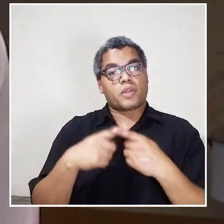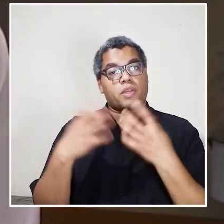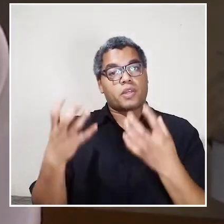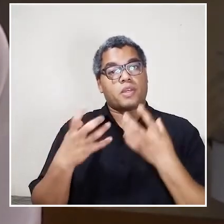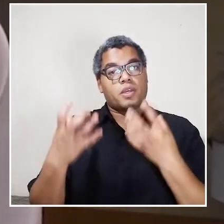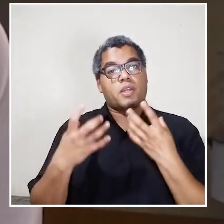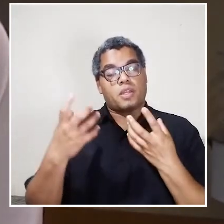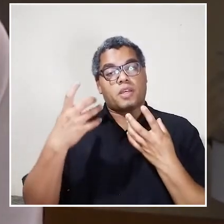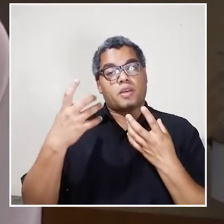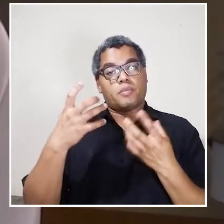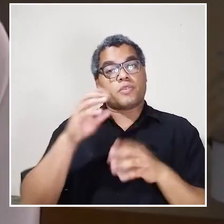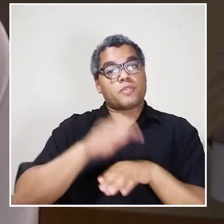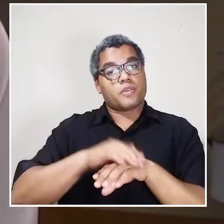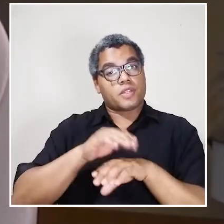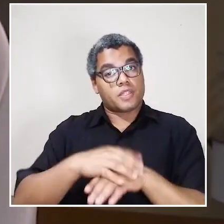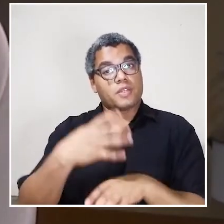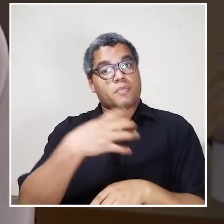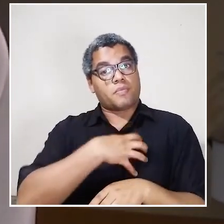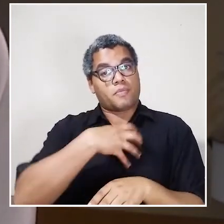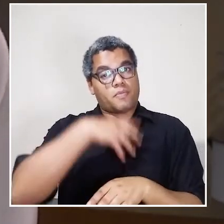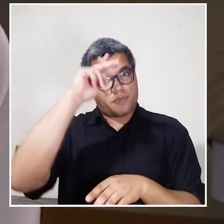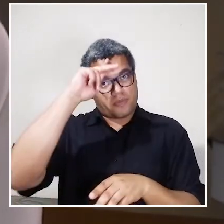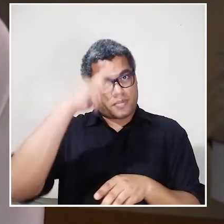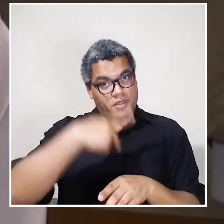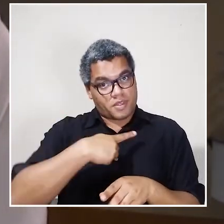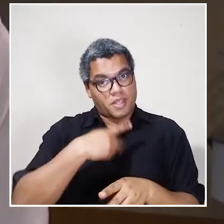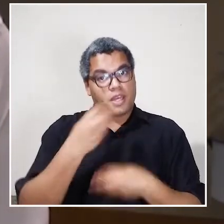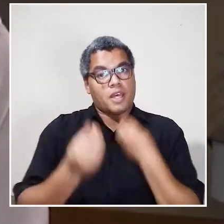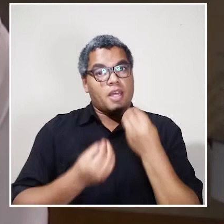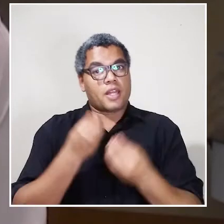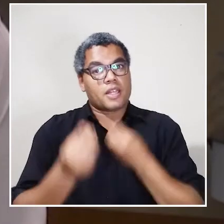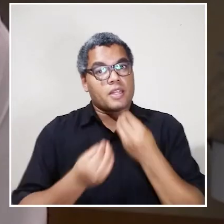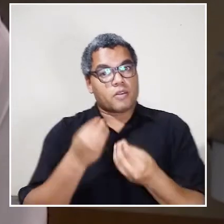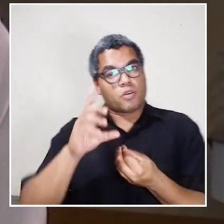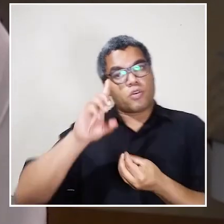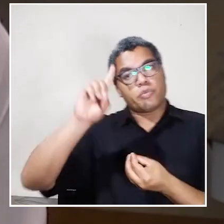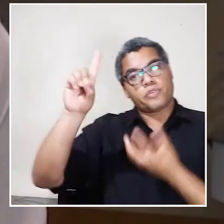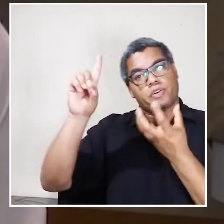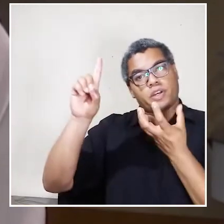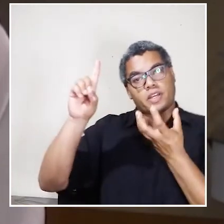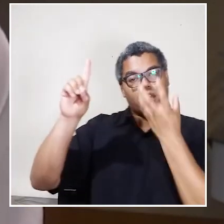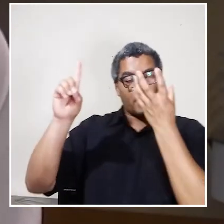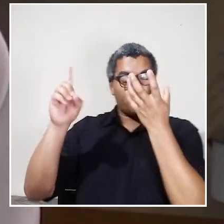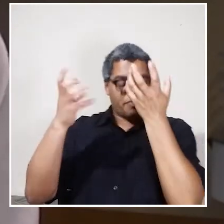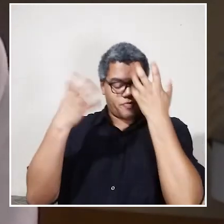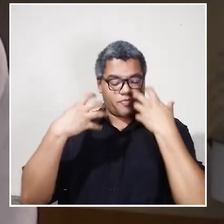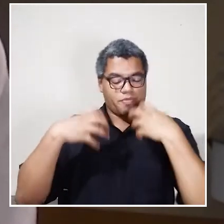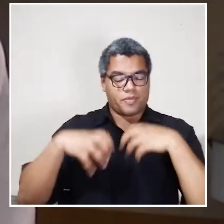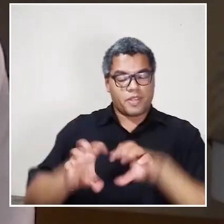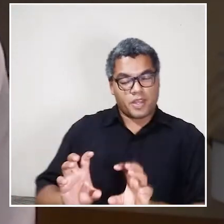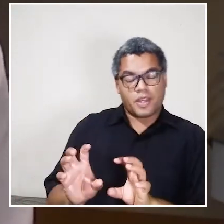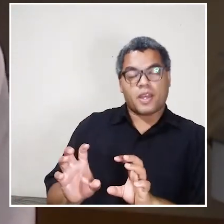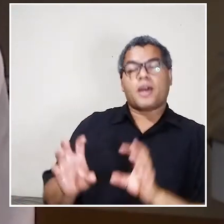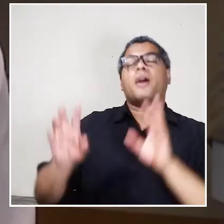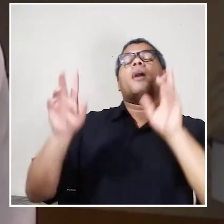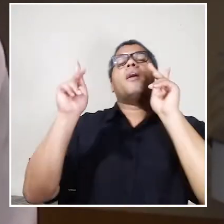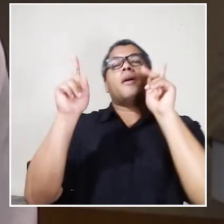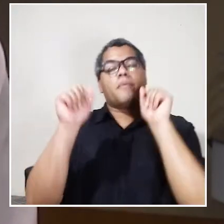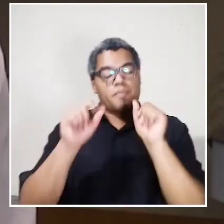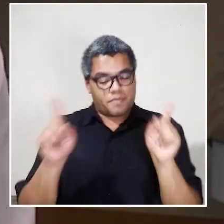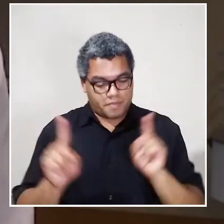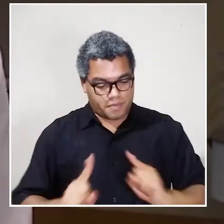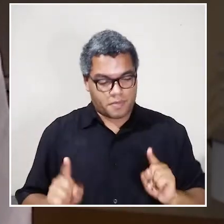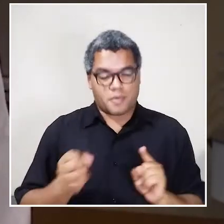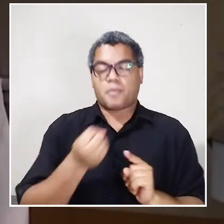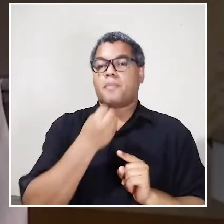moda, e não a moda do Senhor que restaura o bem, a paz, o amor sobre a nossa